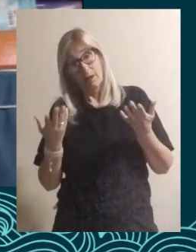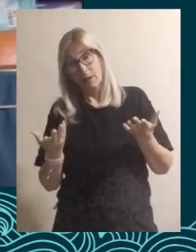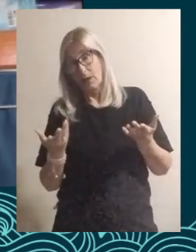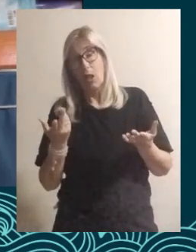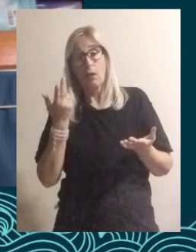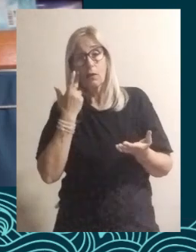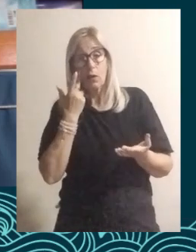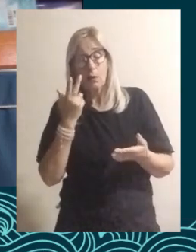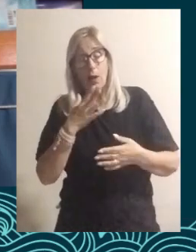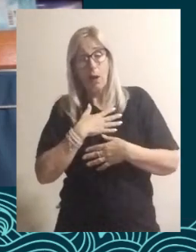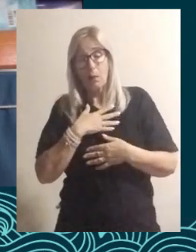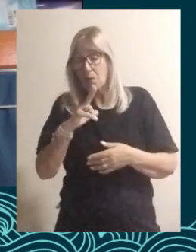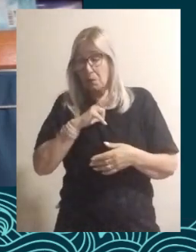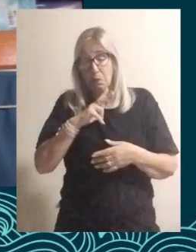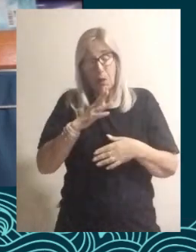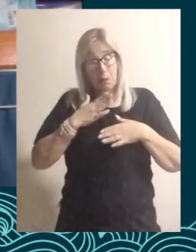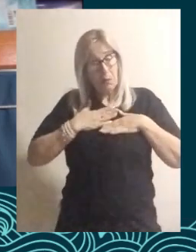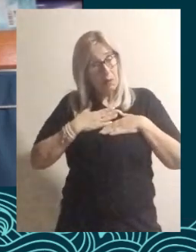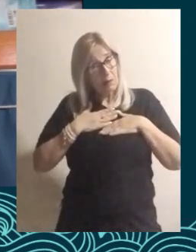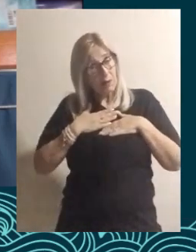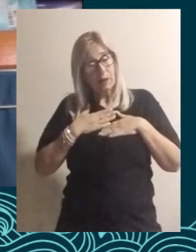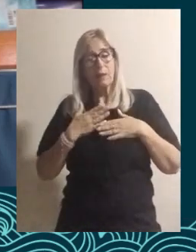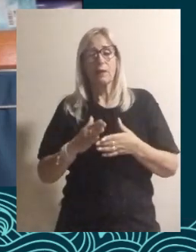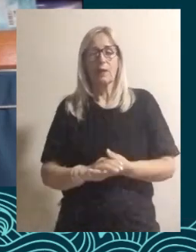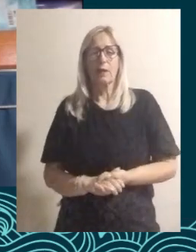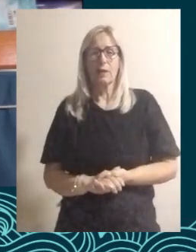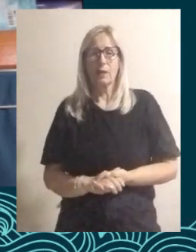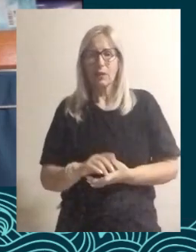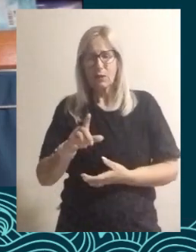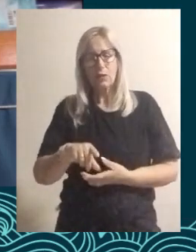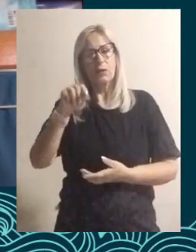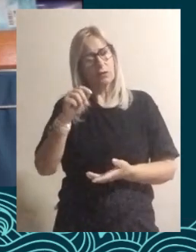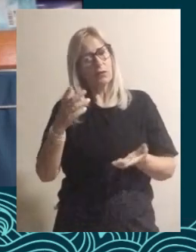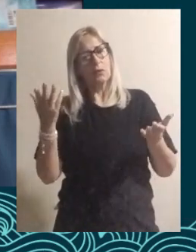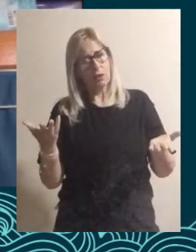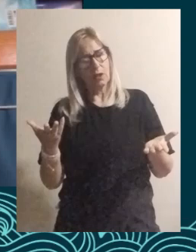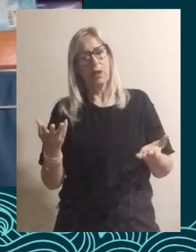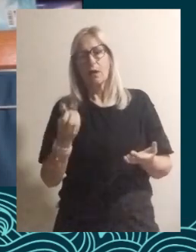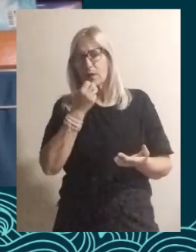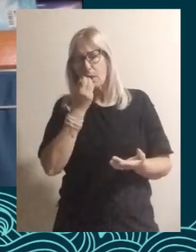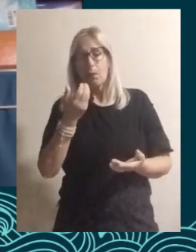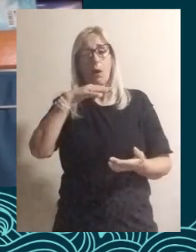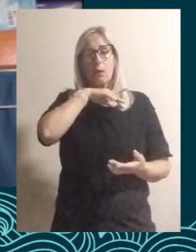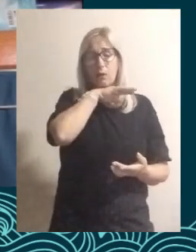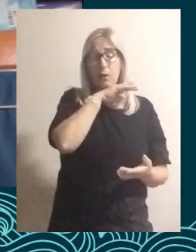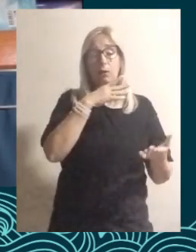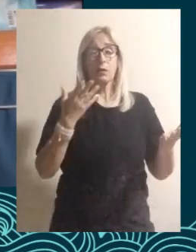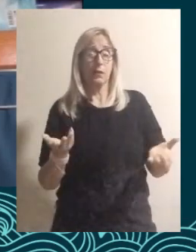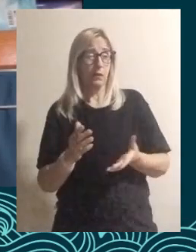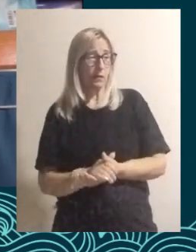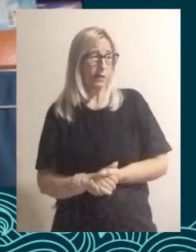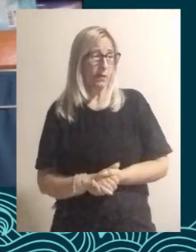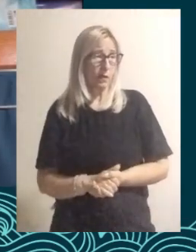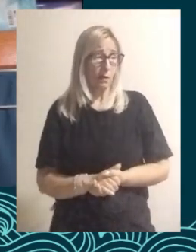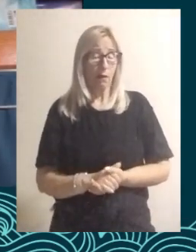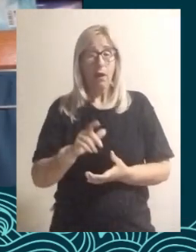Uhum. uma condição que foi muito particular, que foi o grande privilégio que eu tive, né, de fazer